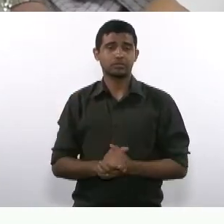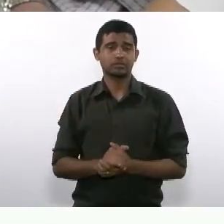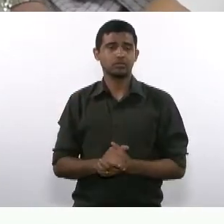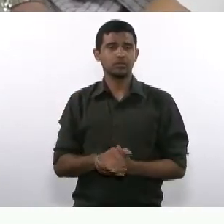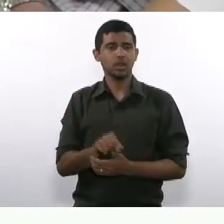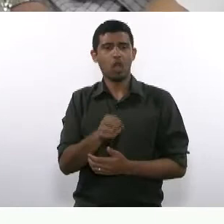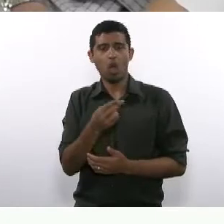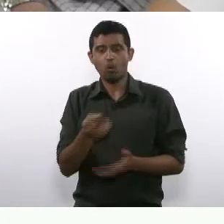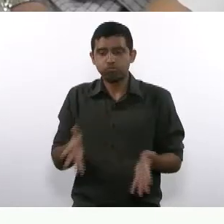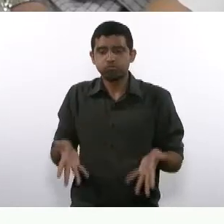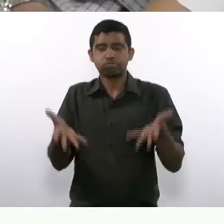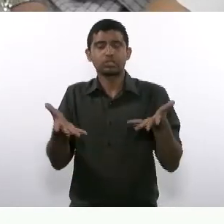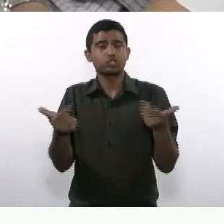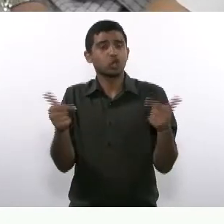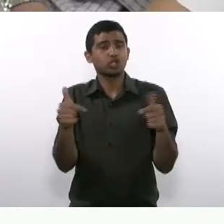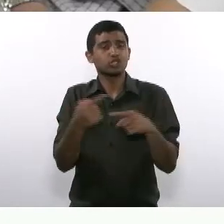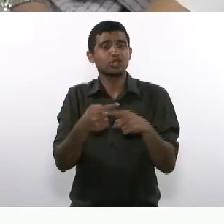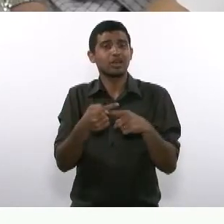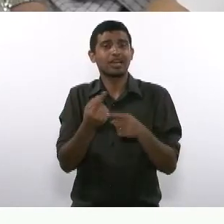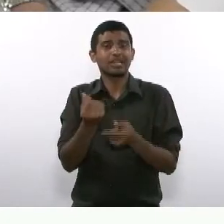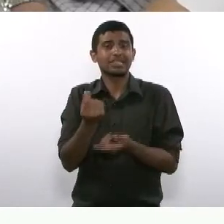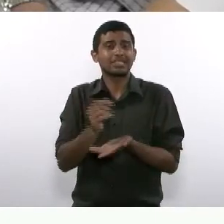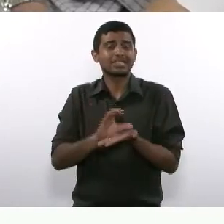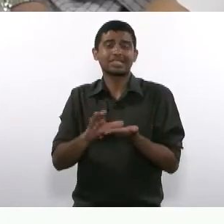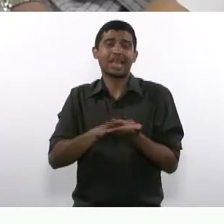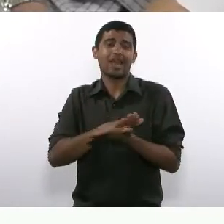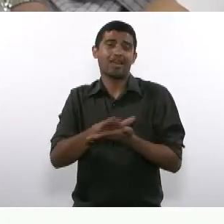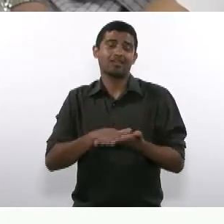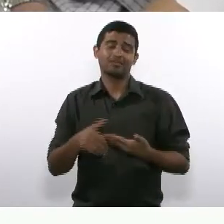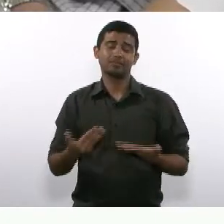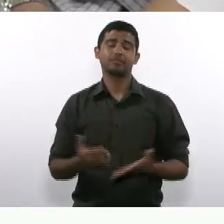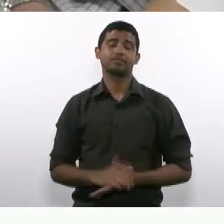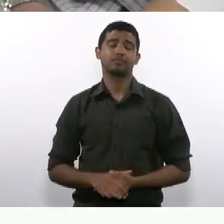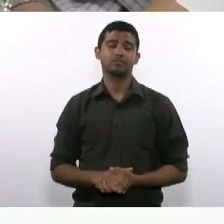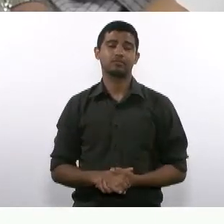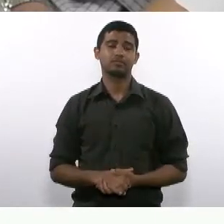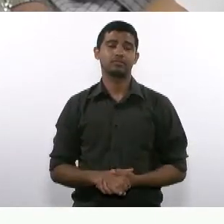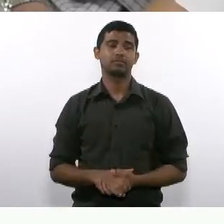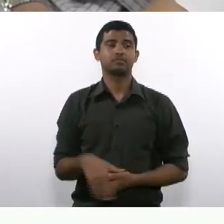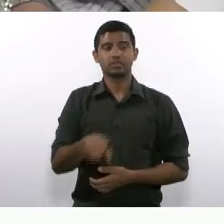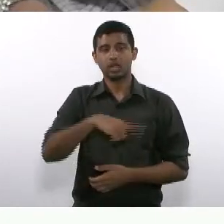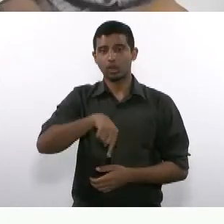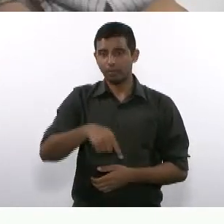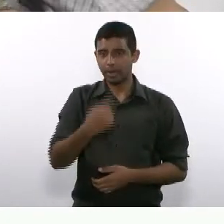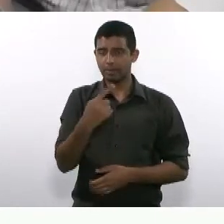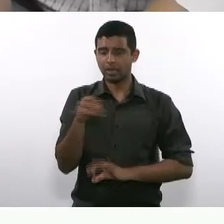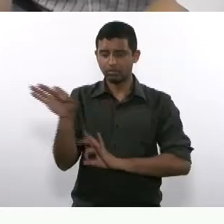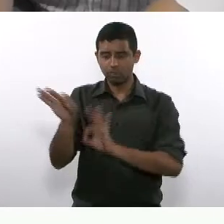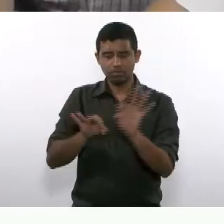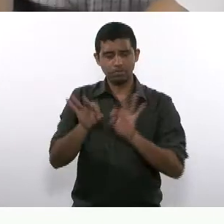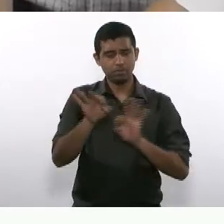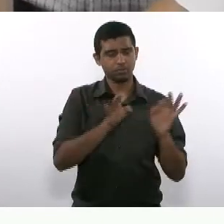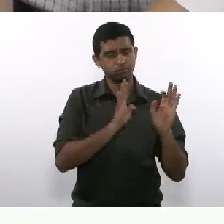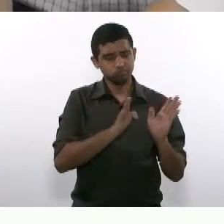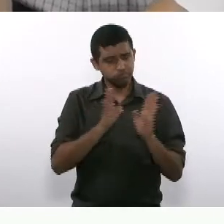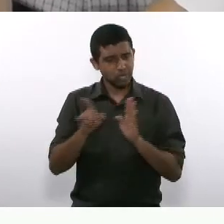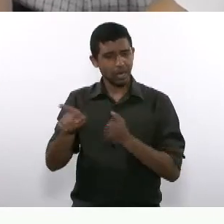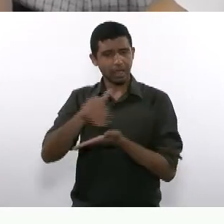promoção, porque não tinha recurso, entendeu? Então, a gente teve que, primeiro, reorganizar a secretaria, para